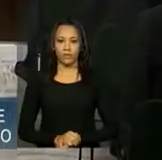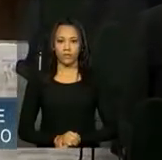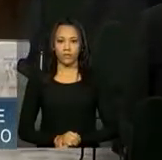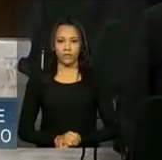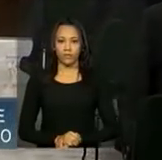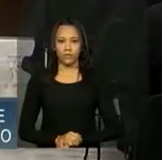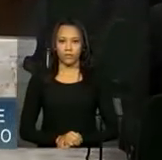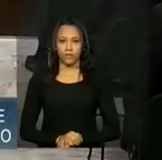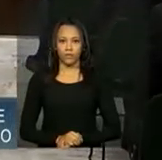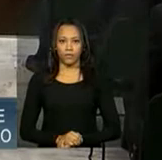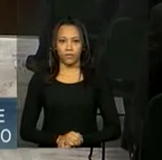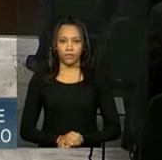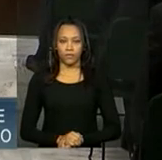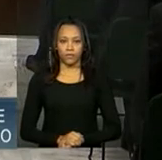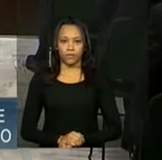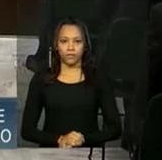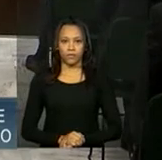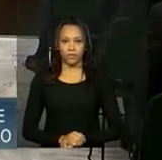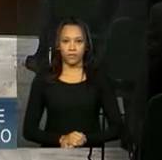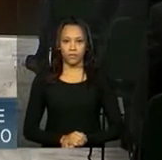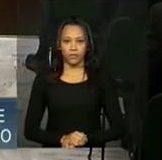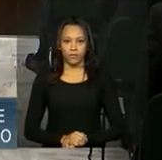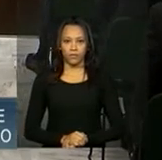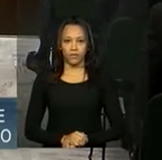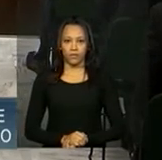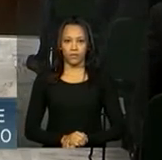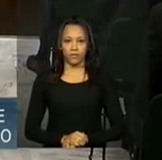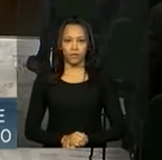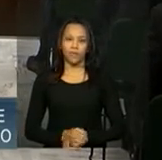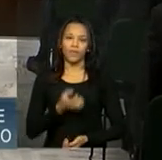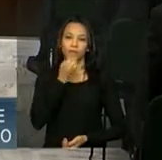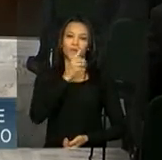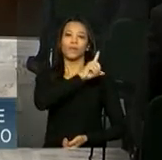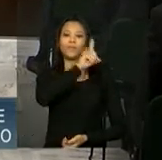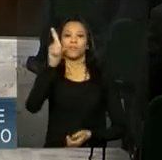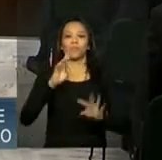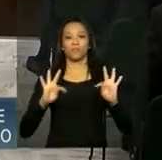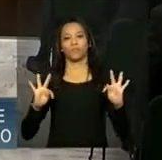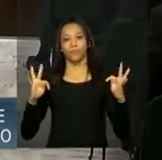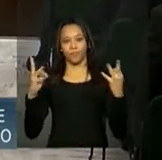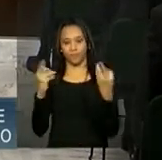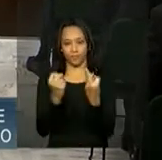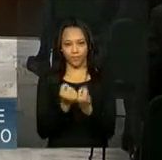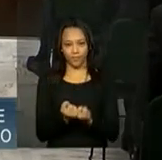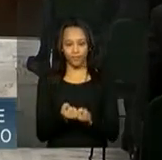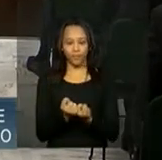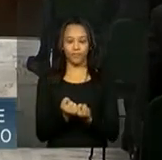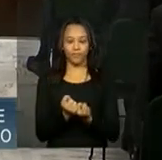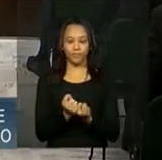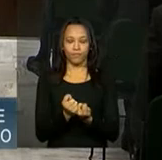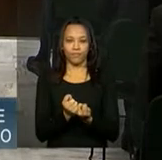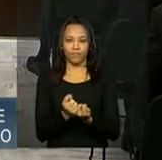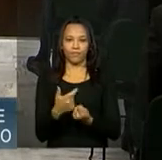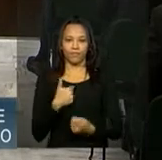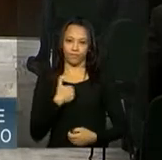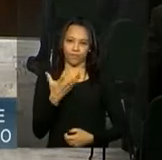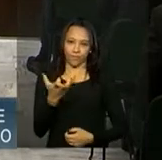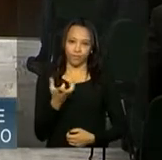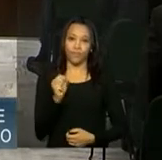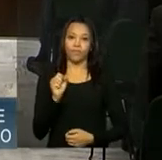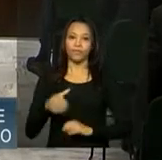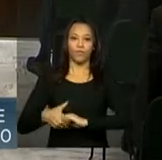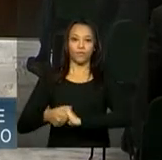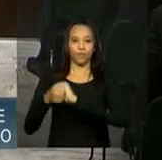E aí Oi bom dia a todos eu queria aqui